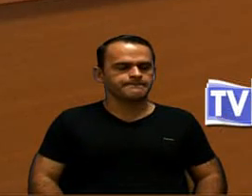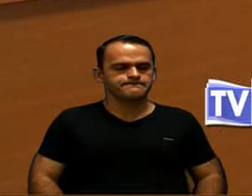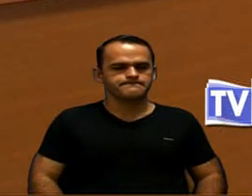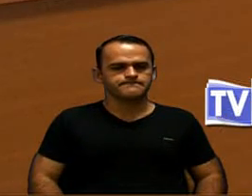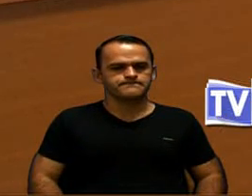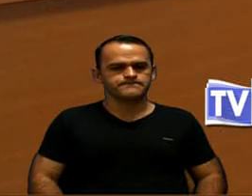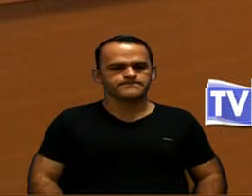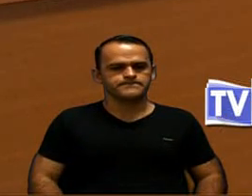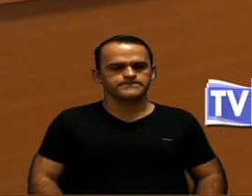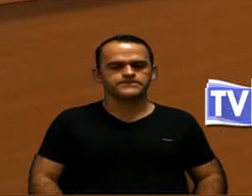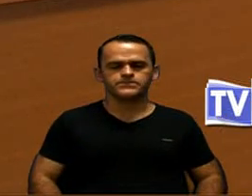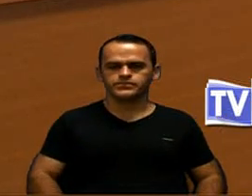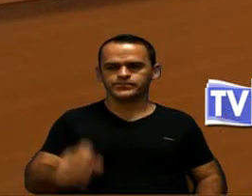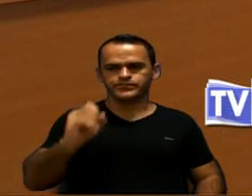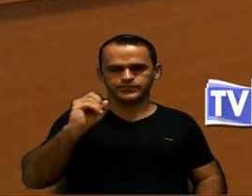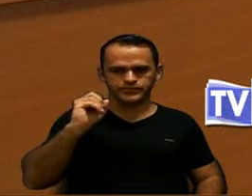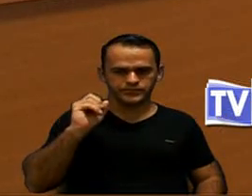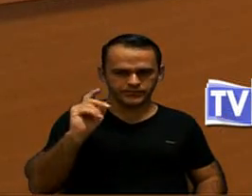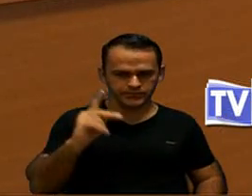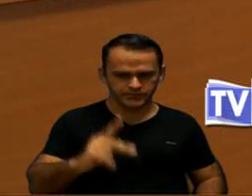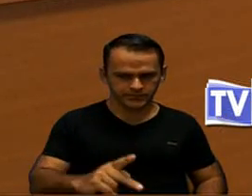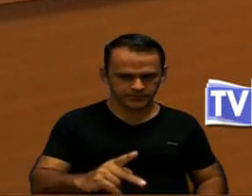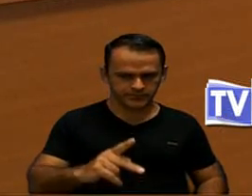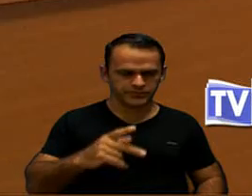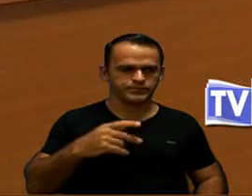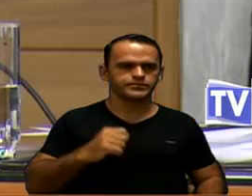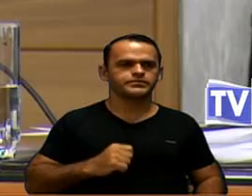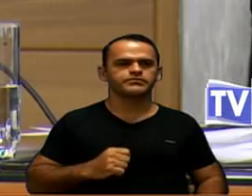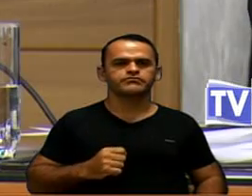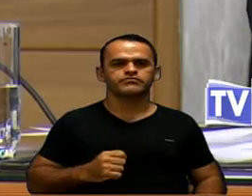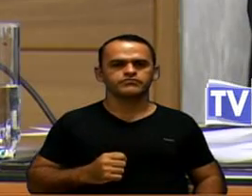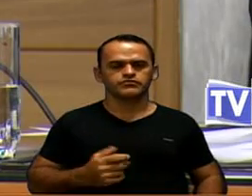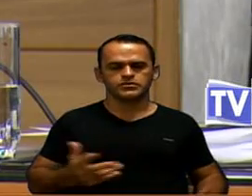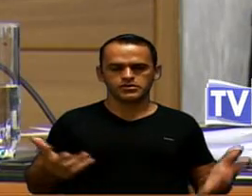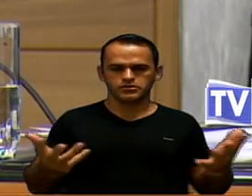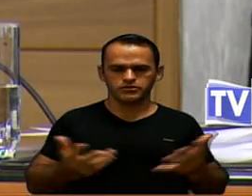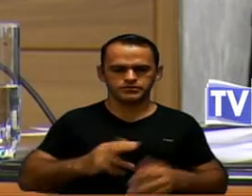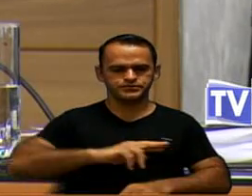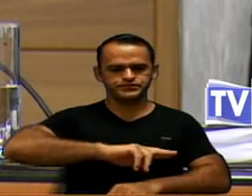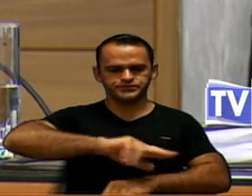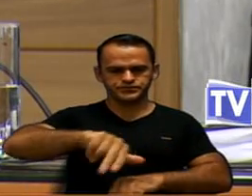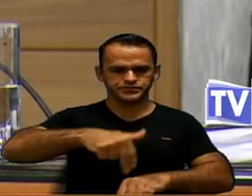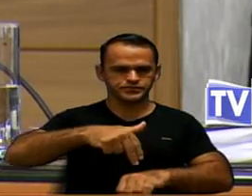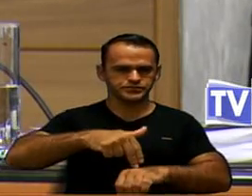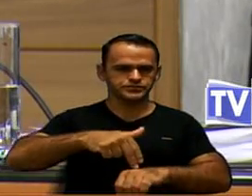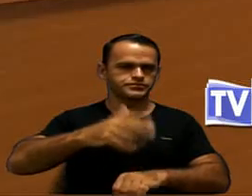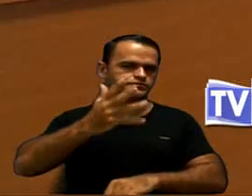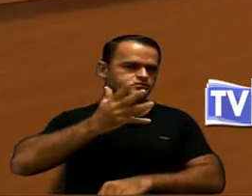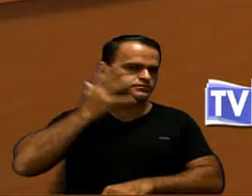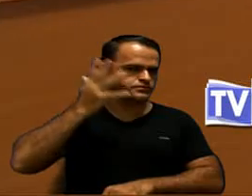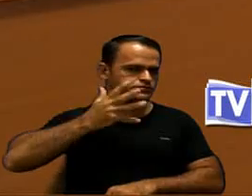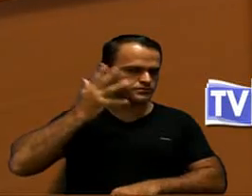É. Ok, vereador Rafael Militão. Negracha, com a palavra.